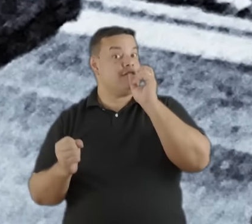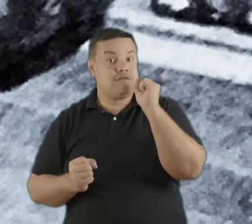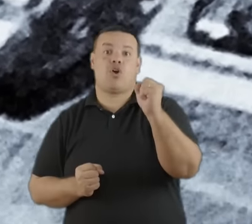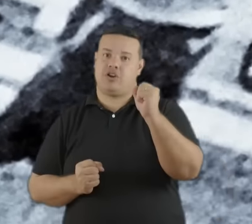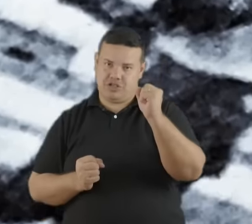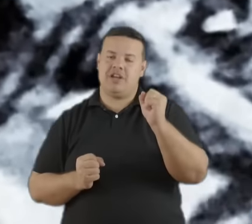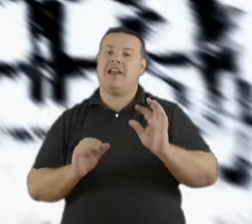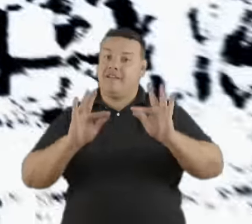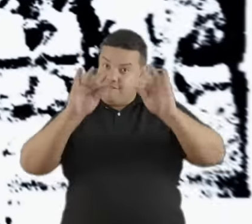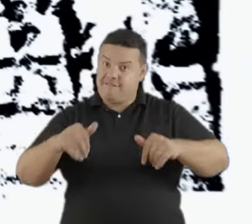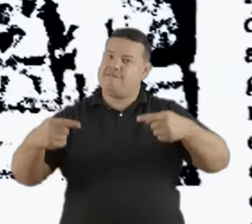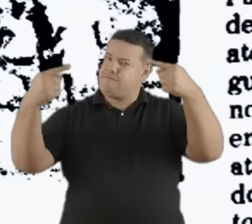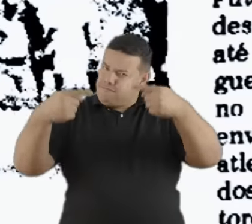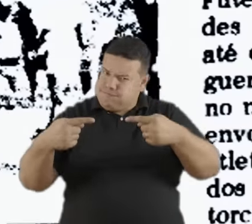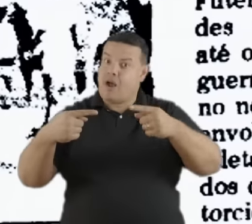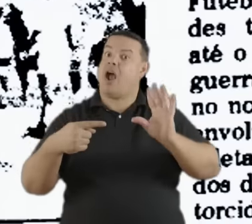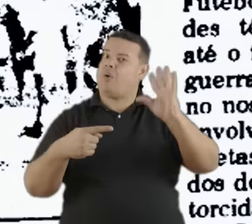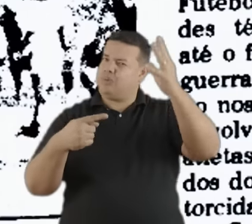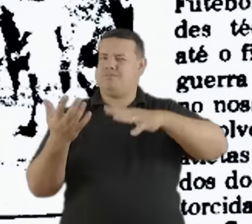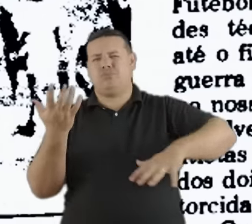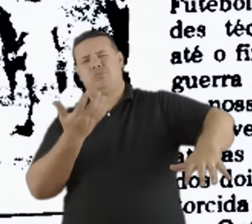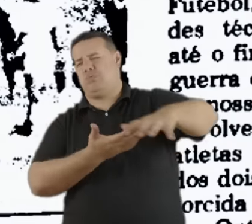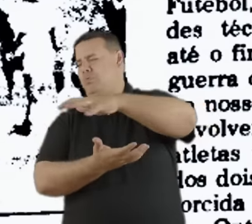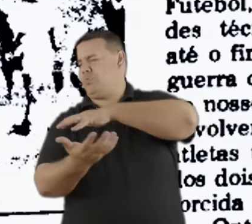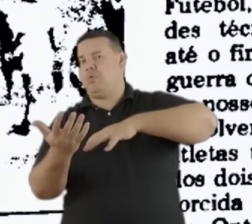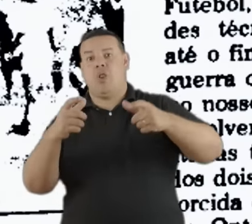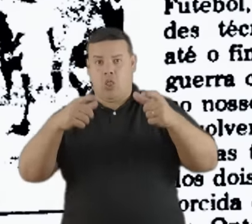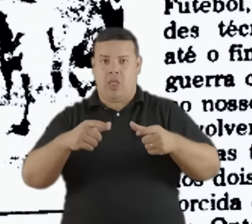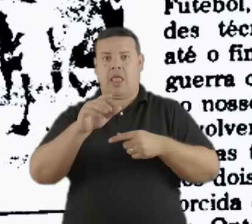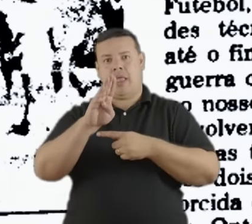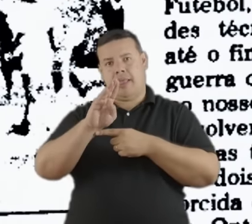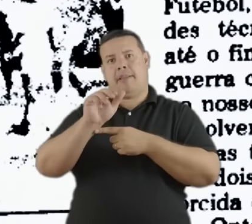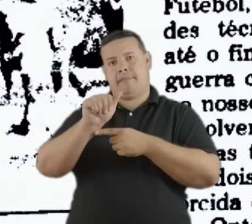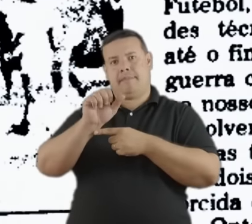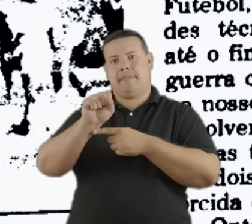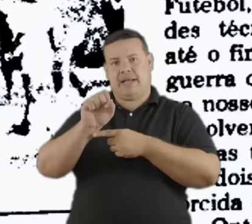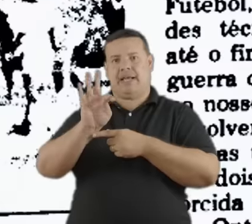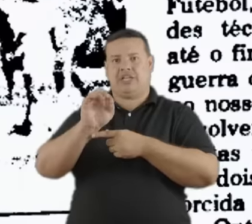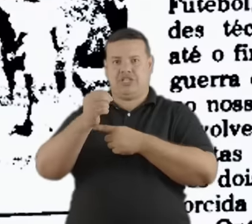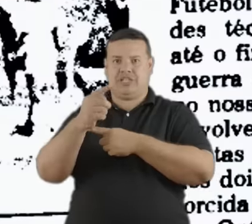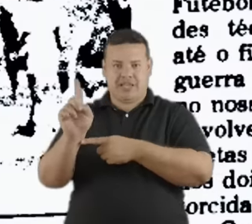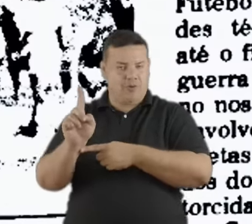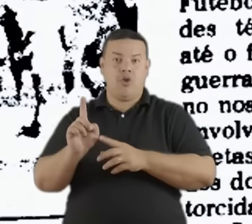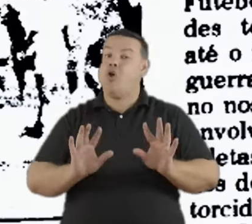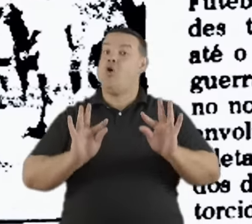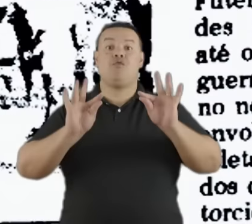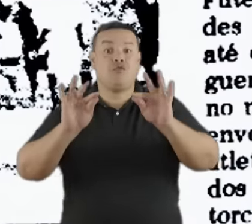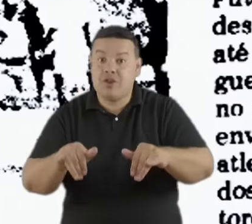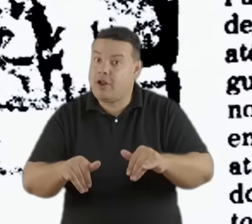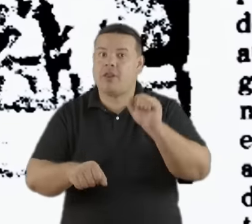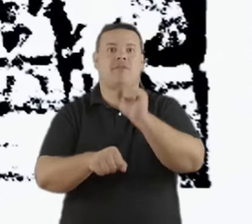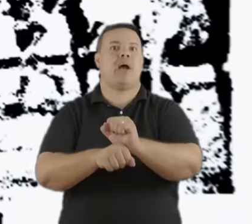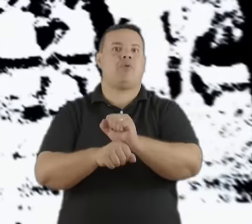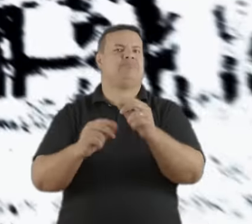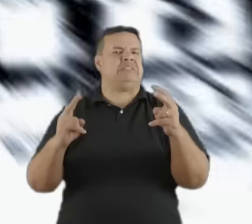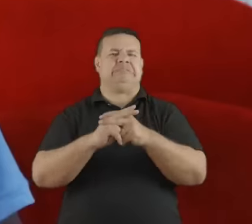Na final dos quadrangulares, rolou até guerra campal no Batistão. O jogo não chegou ao seu final e, posteriormente, foi